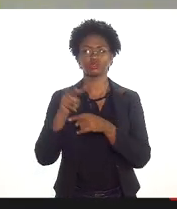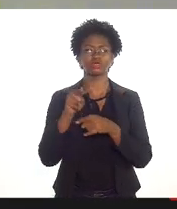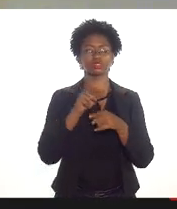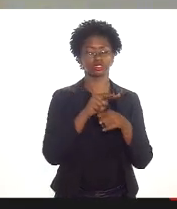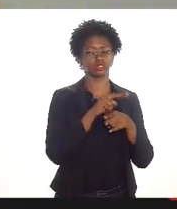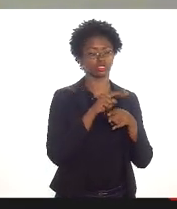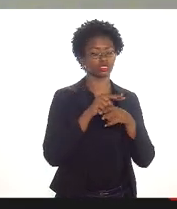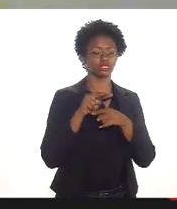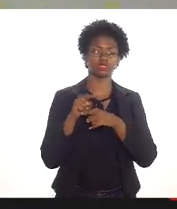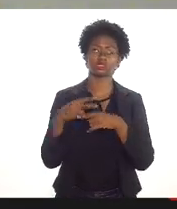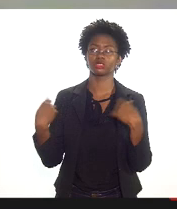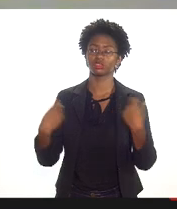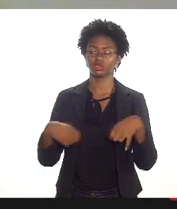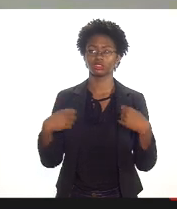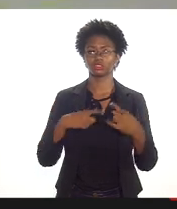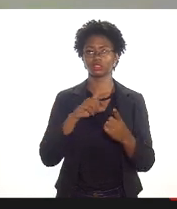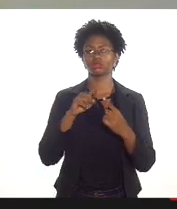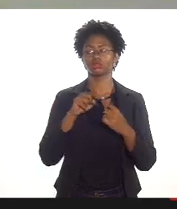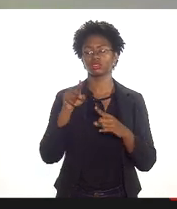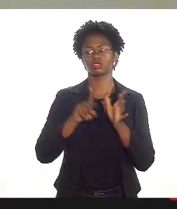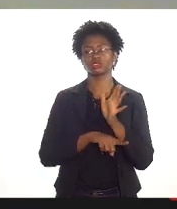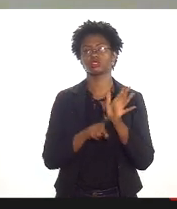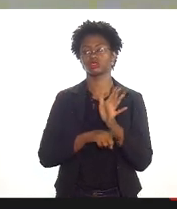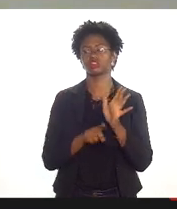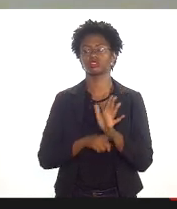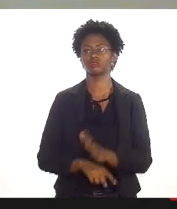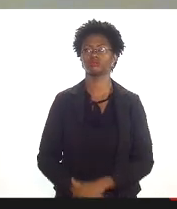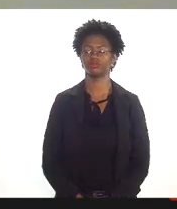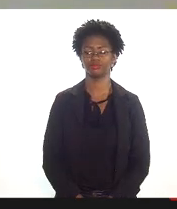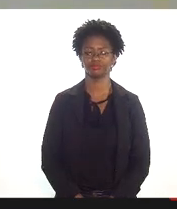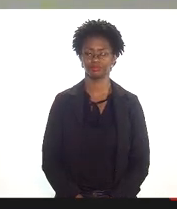que é necessária ser feita em relação a essas deduções.